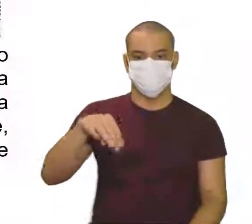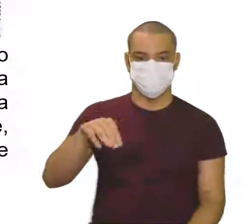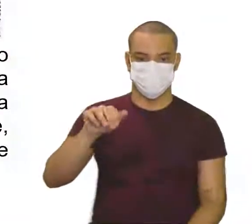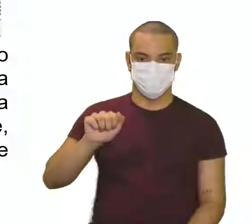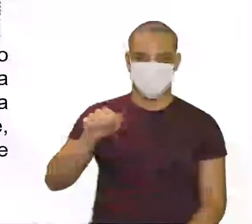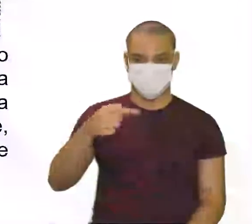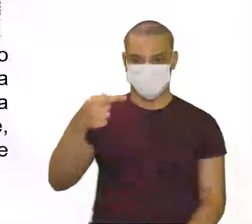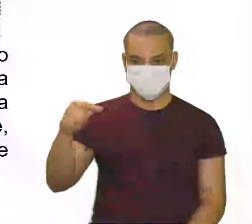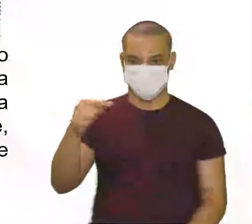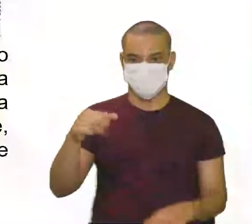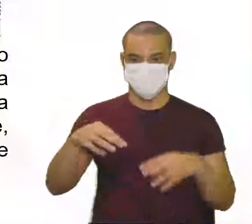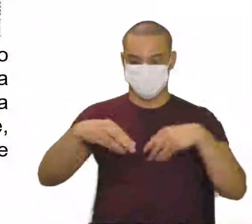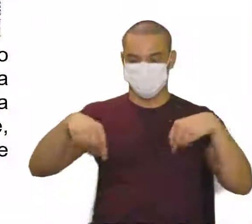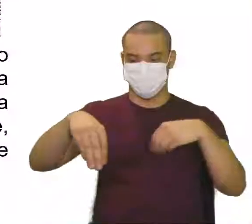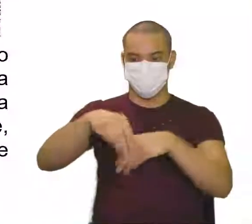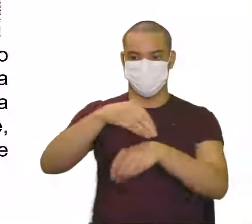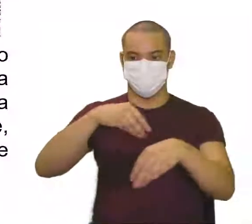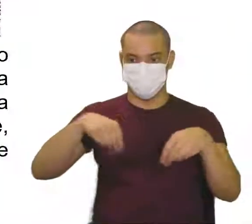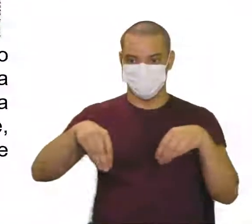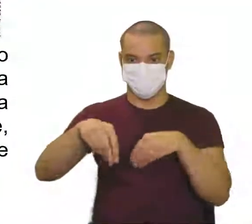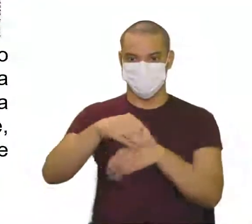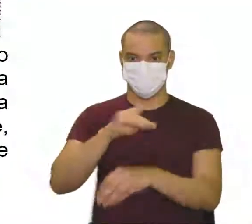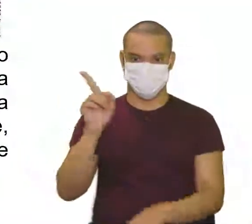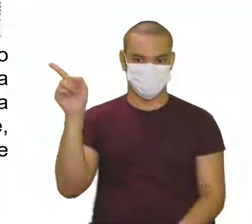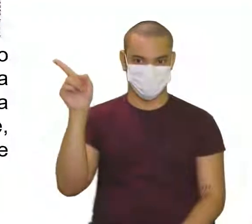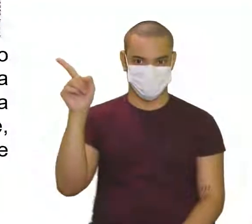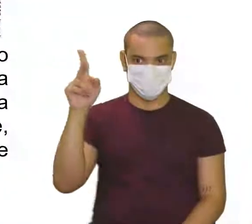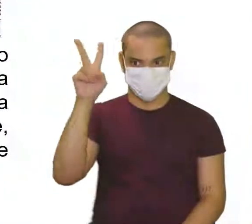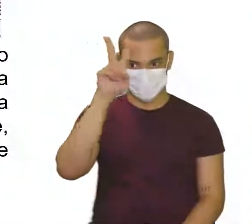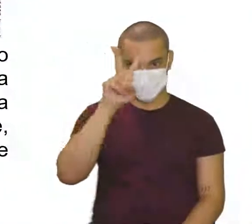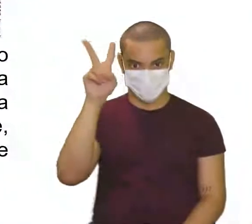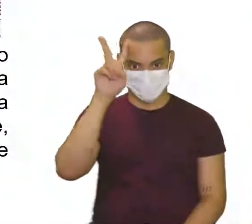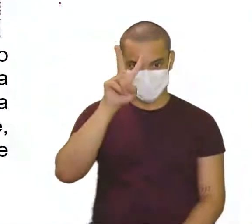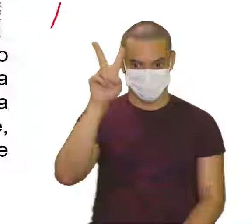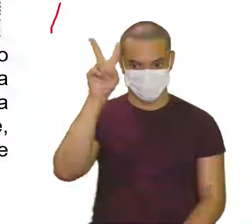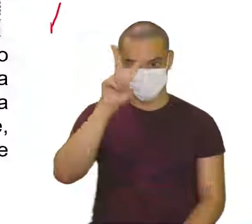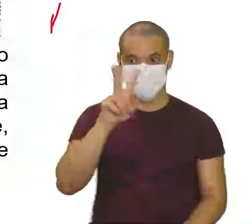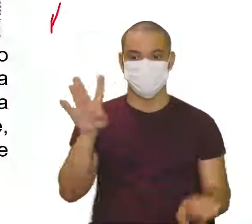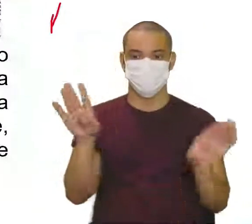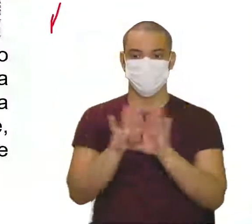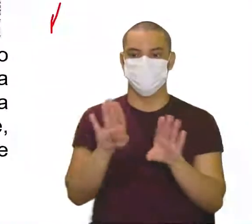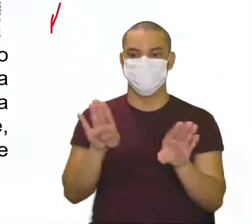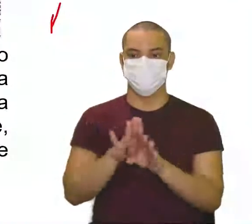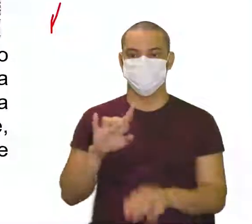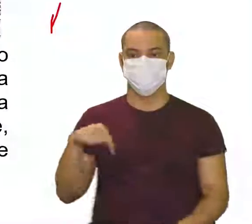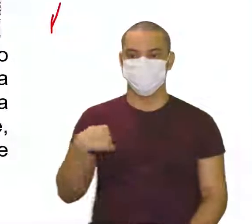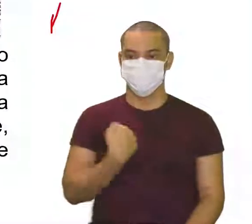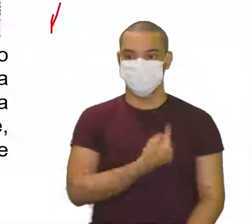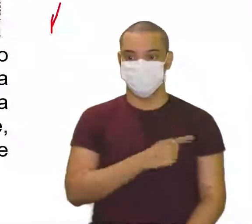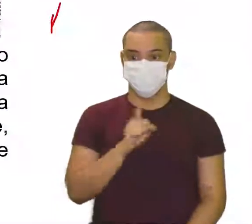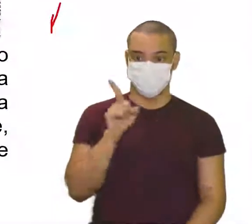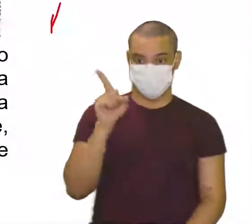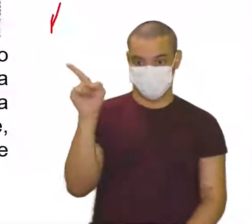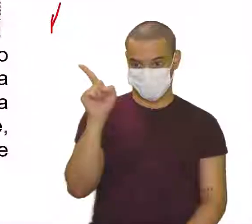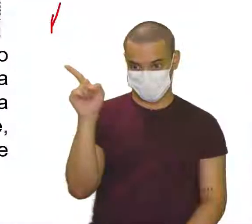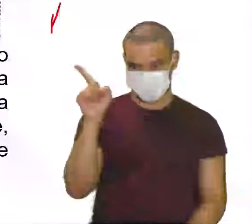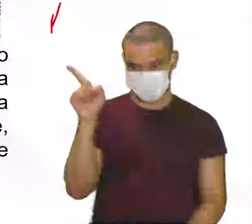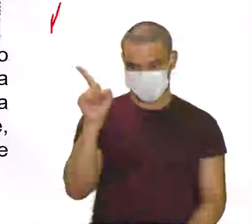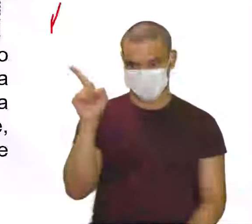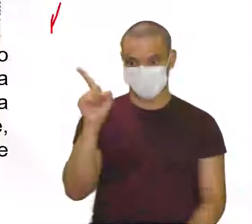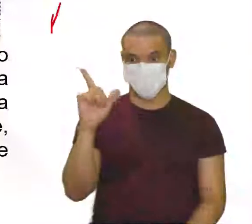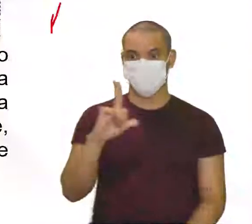com limalhas de ferro. E nós vimos que, quando nós colocamos essas limalhas de ferro aqui,